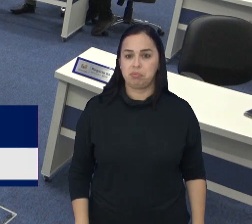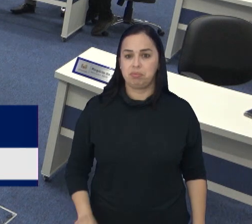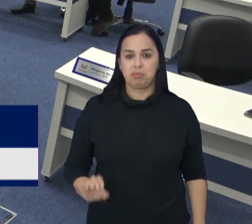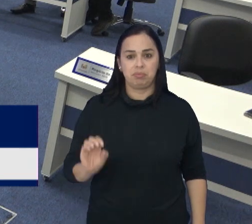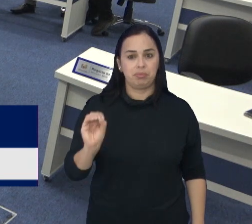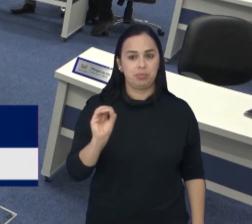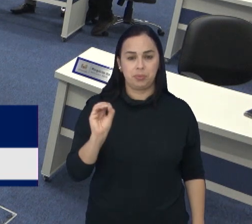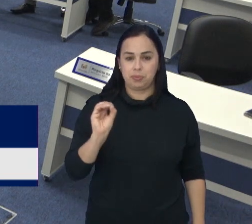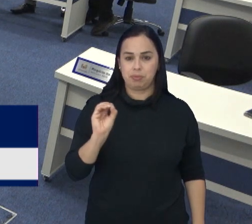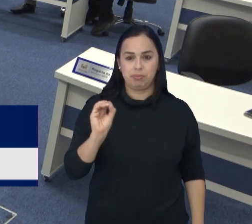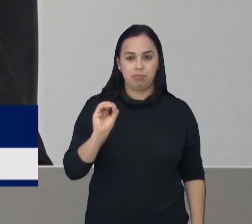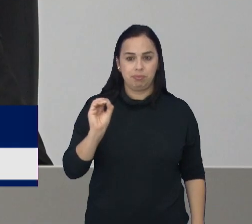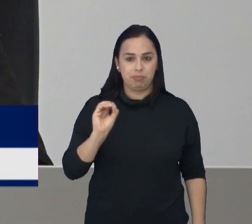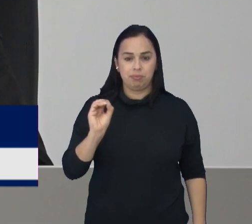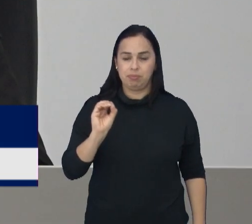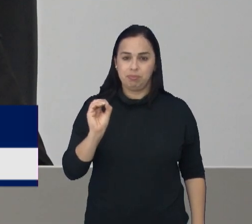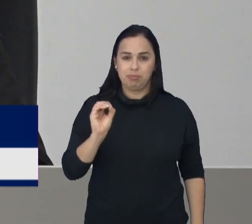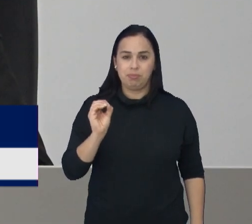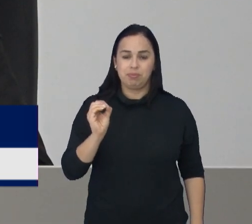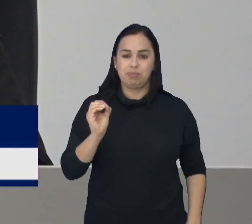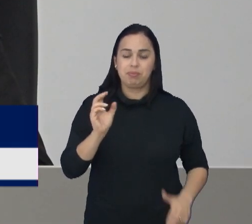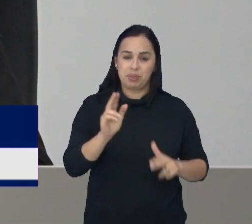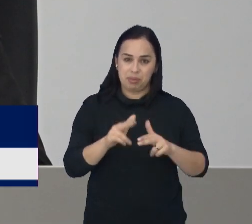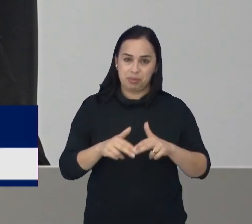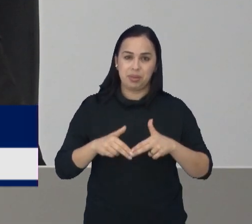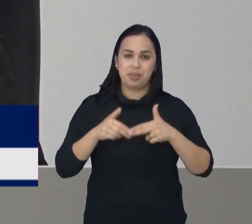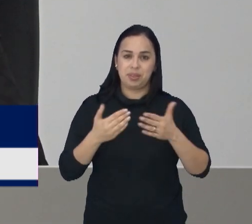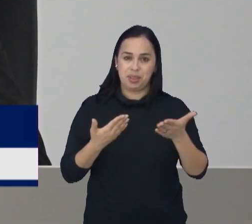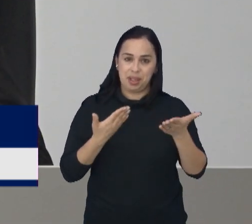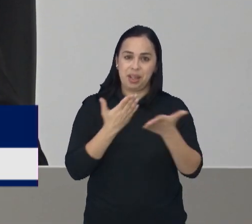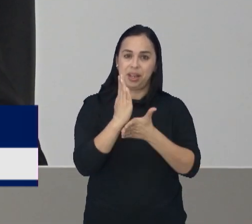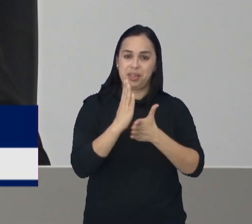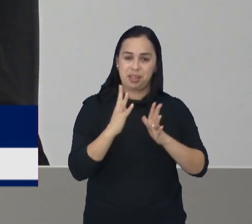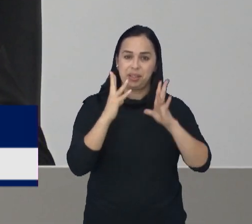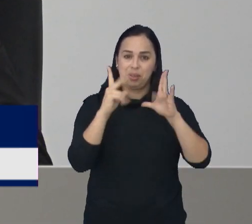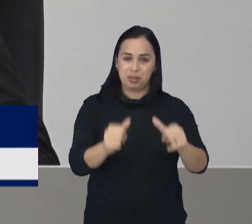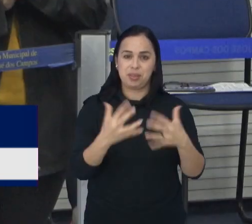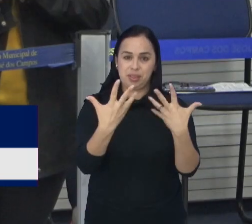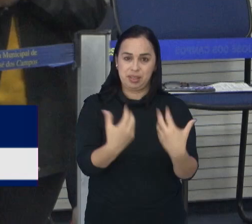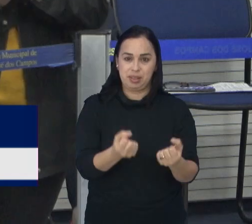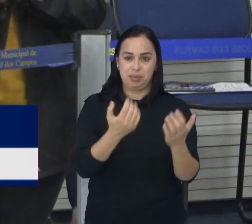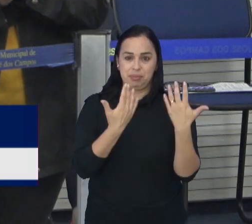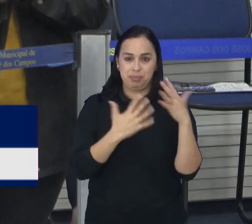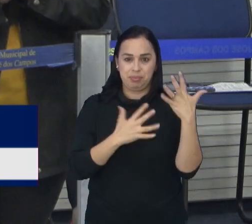voto contrário, senhor presidente. Sem nenhum voto contrário, está aprovado por unanimidade.